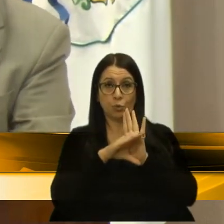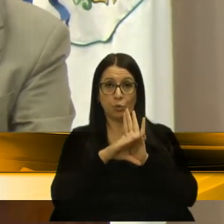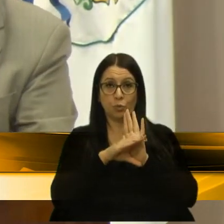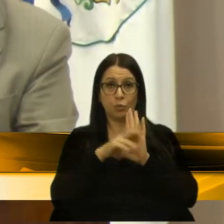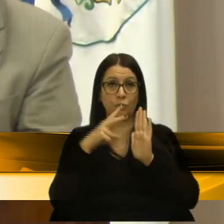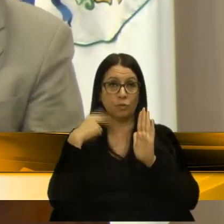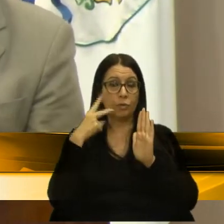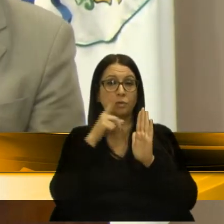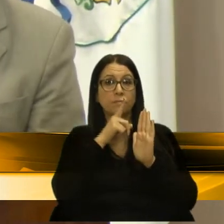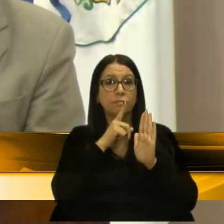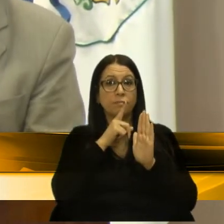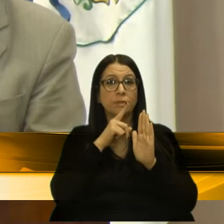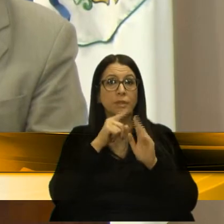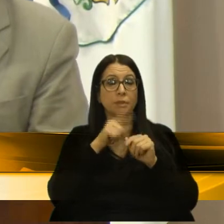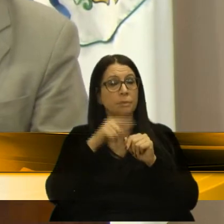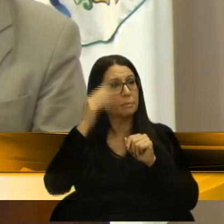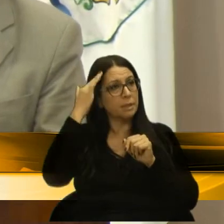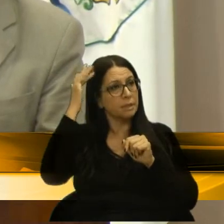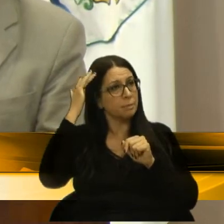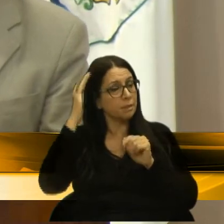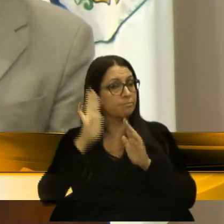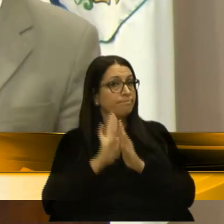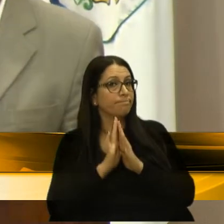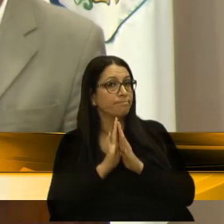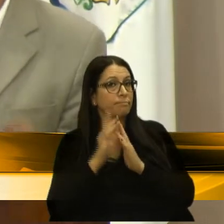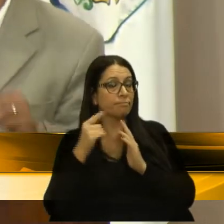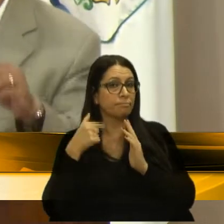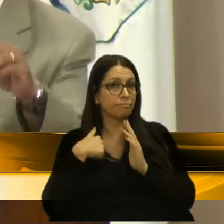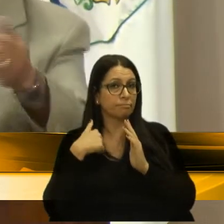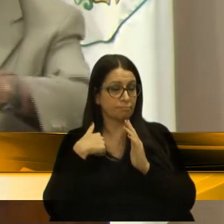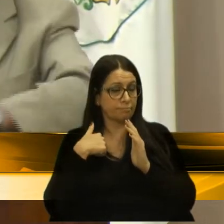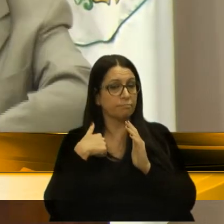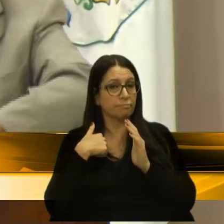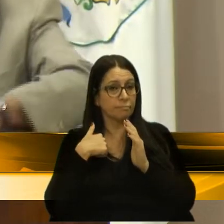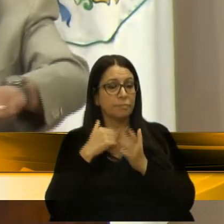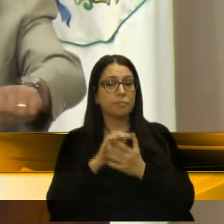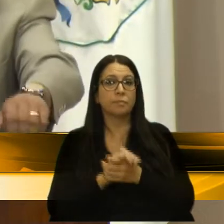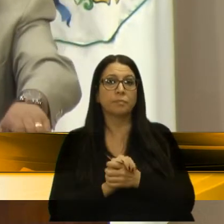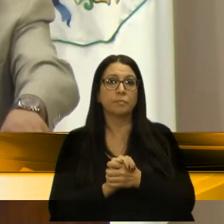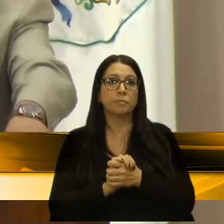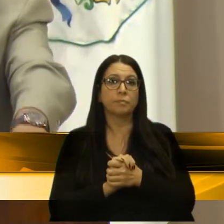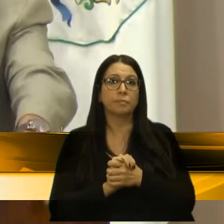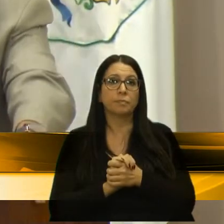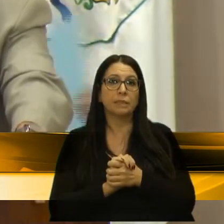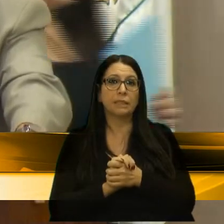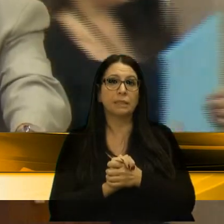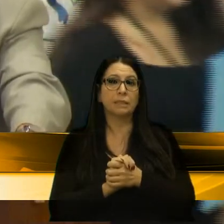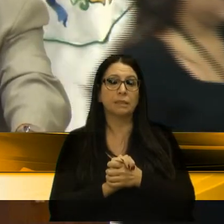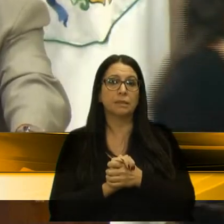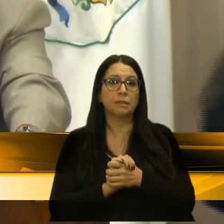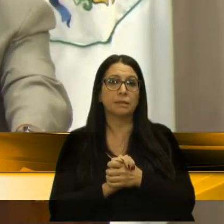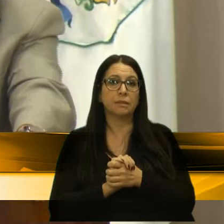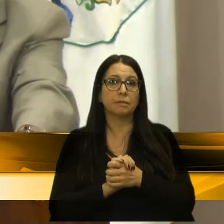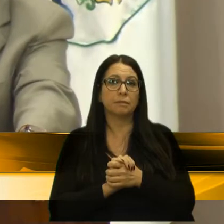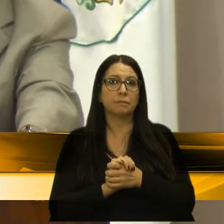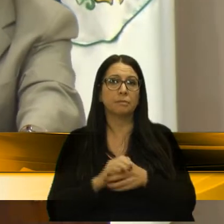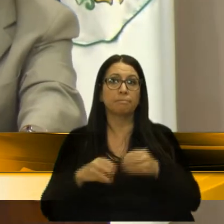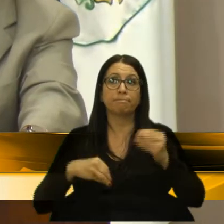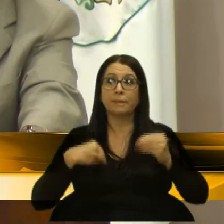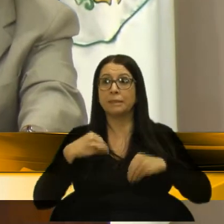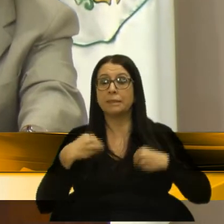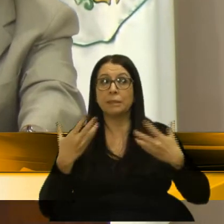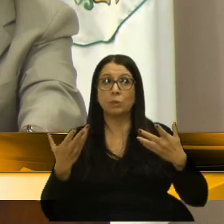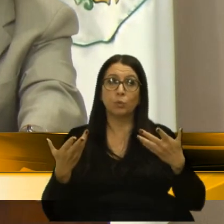Eu acho importante nós fazermos uma reflexão. E eu me sinto assim